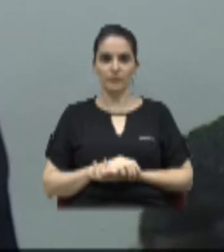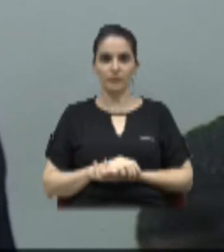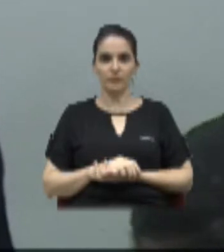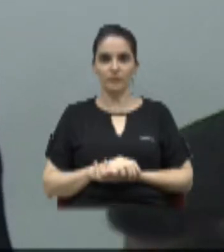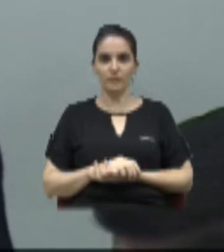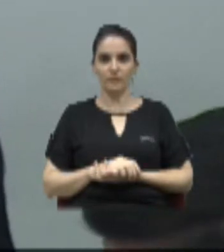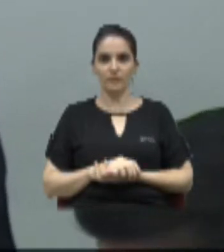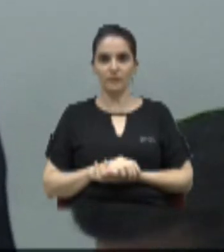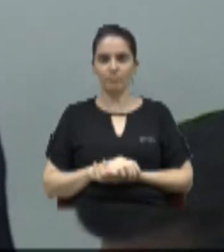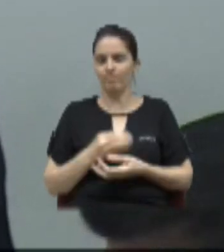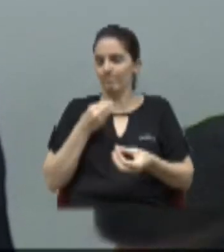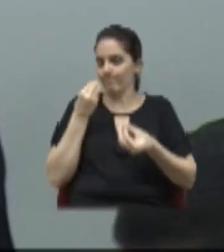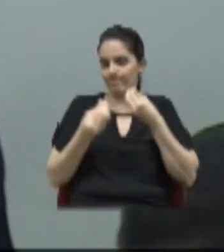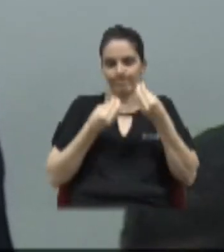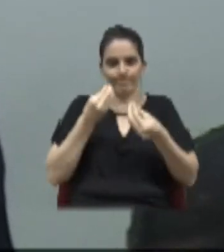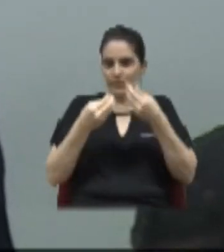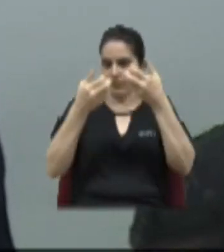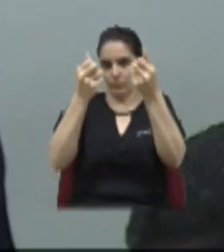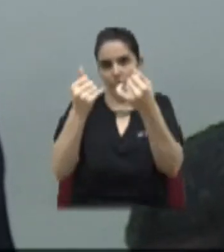vamos... não dá nem para explicar